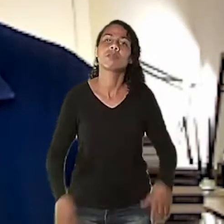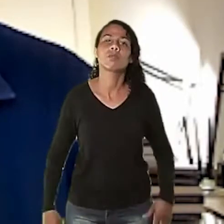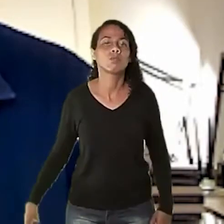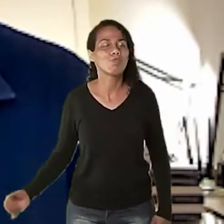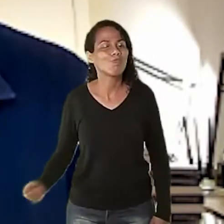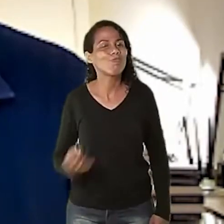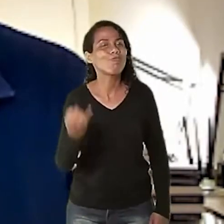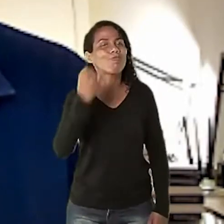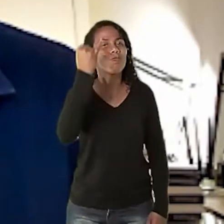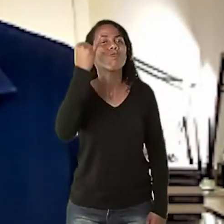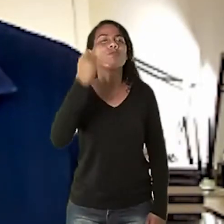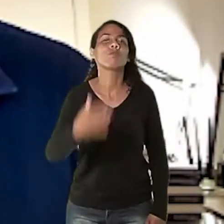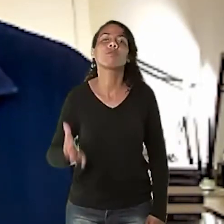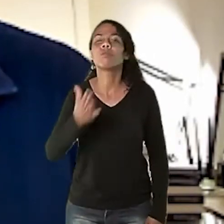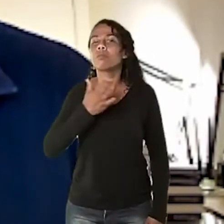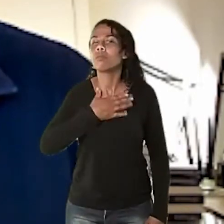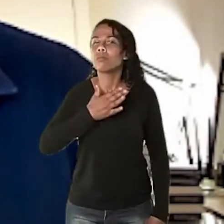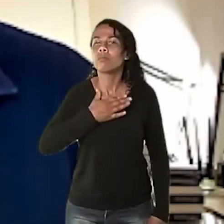é uma espécie de